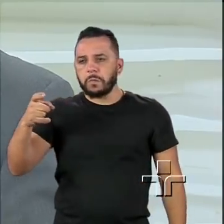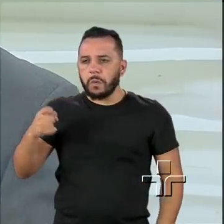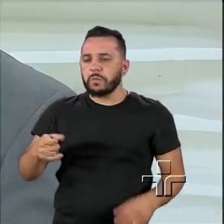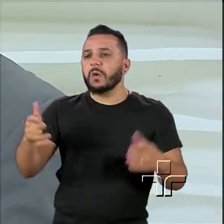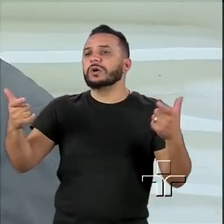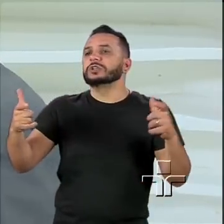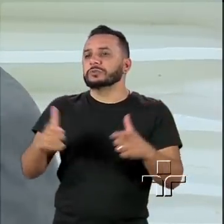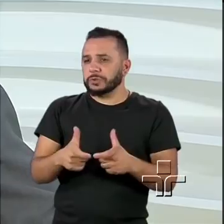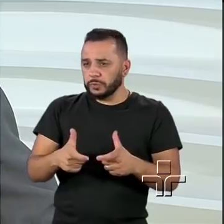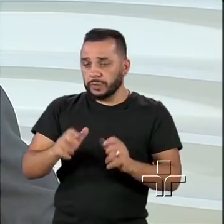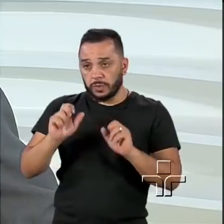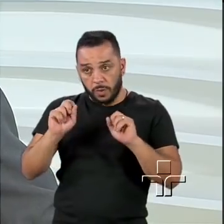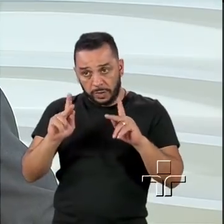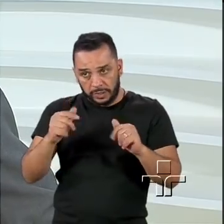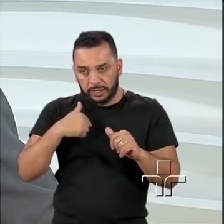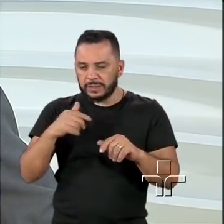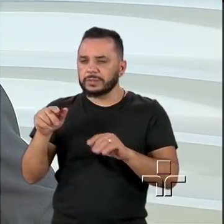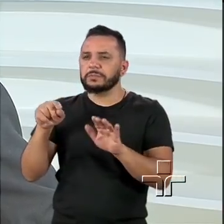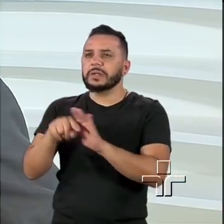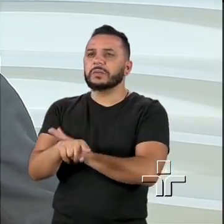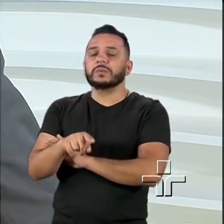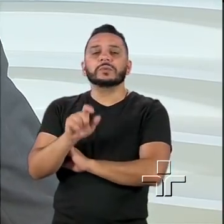pergunto para a mãe,